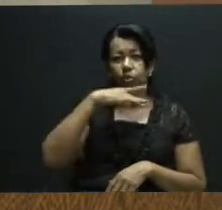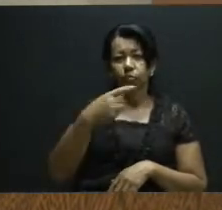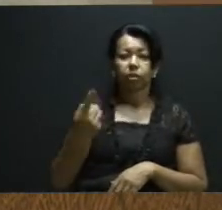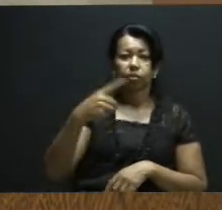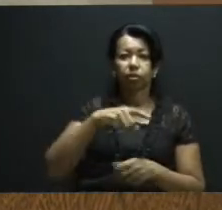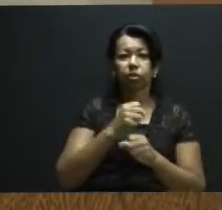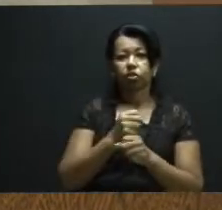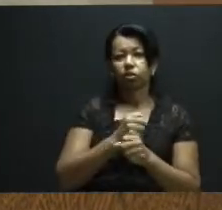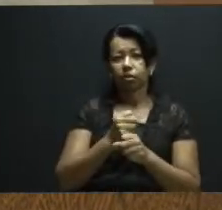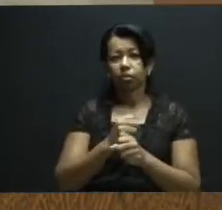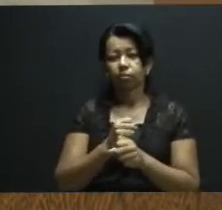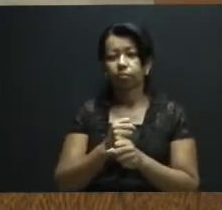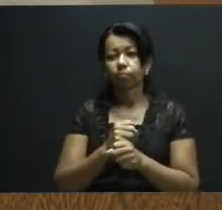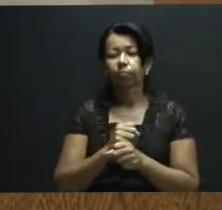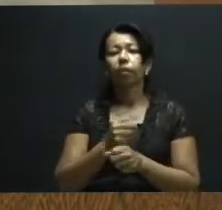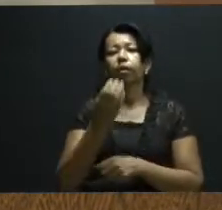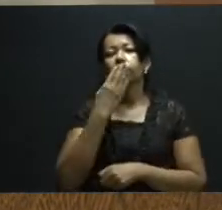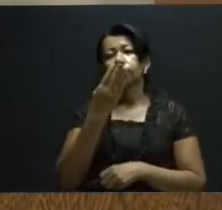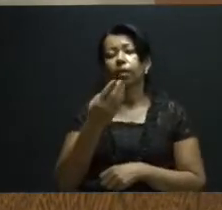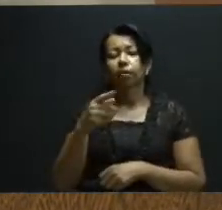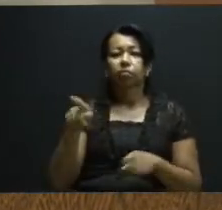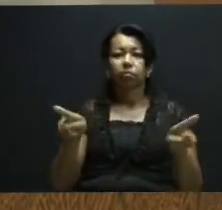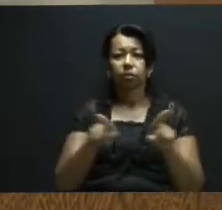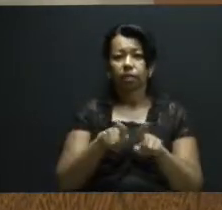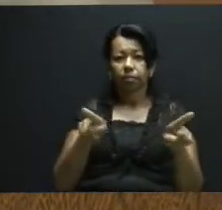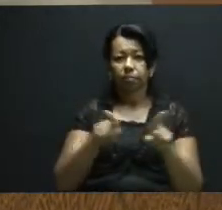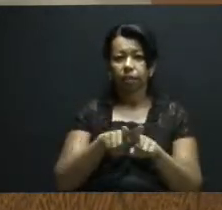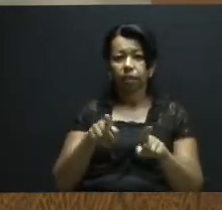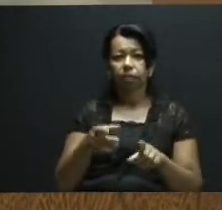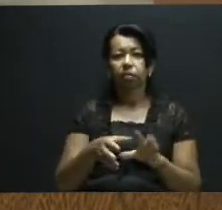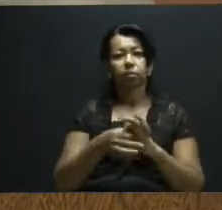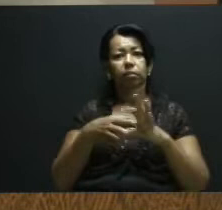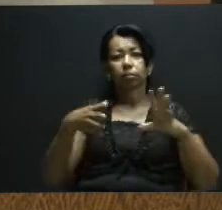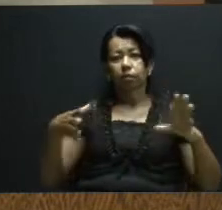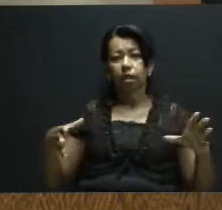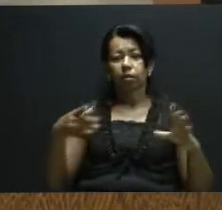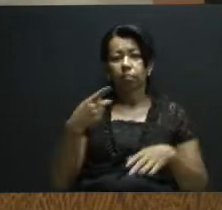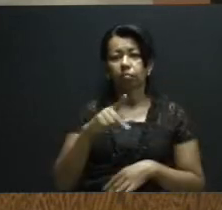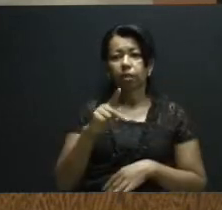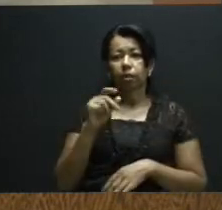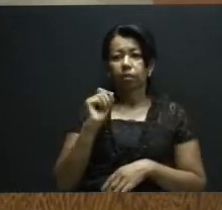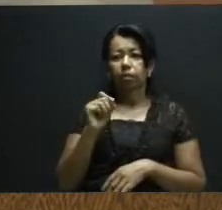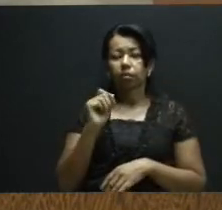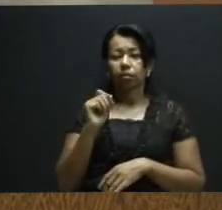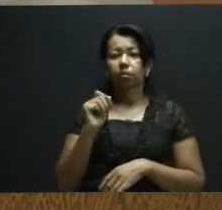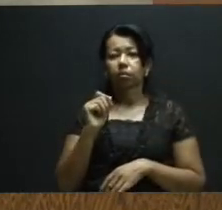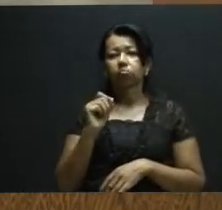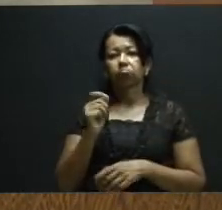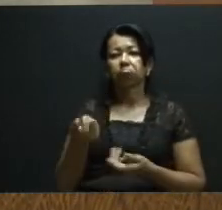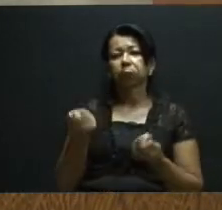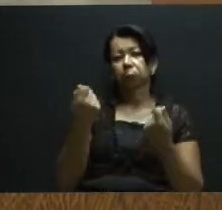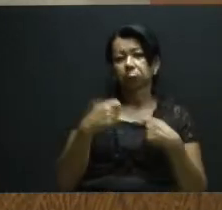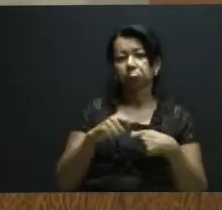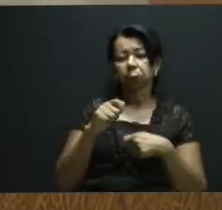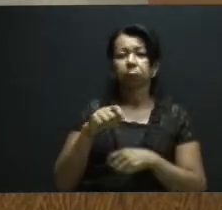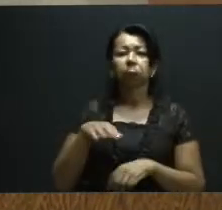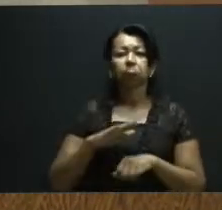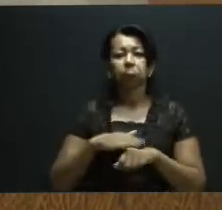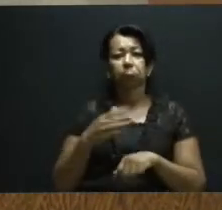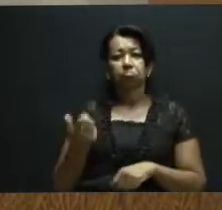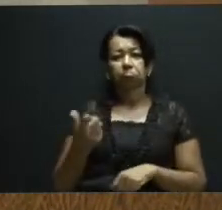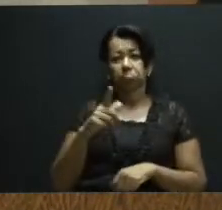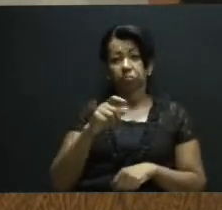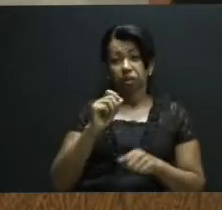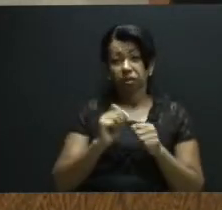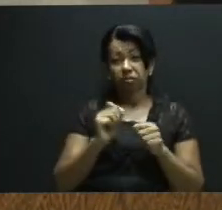ano requeiro outro se a autorização para concessão de adiantamento para